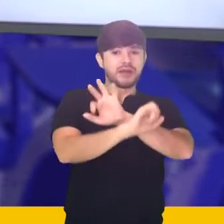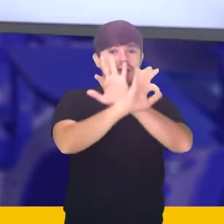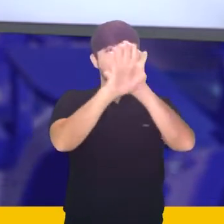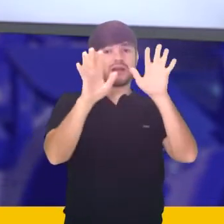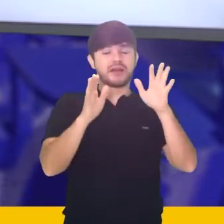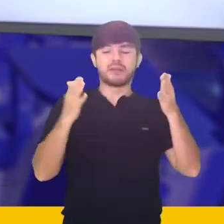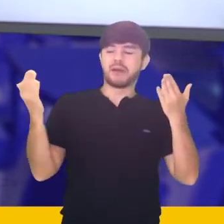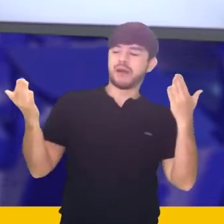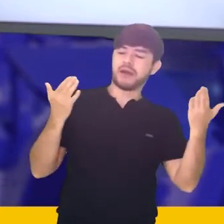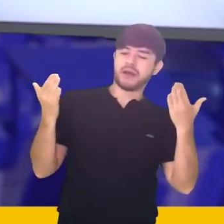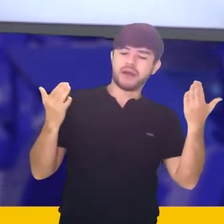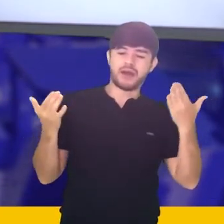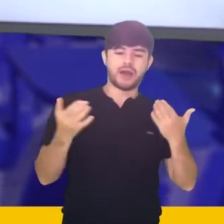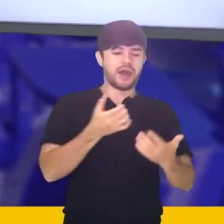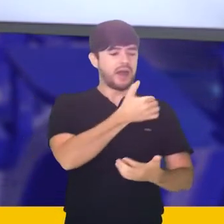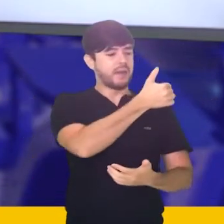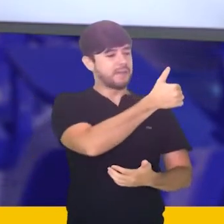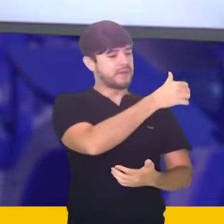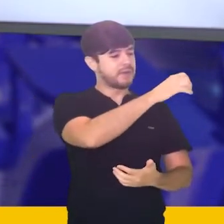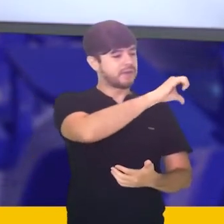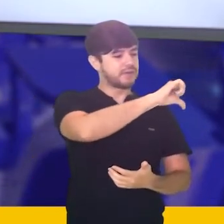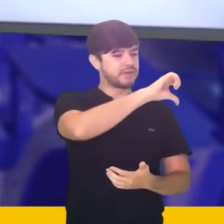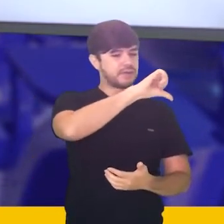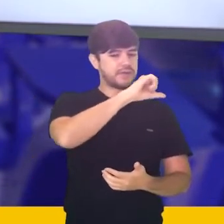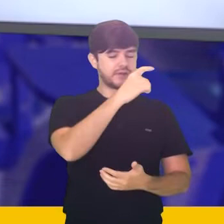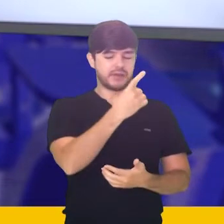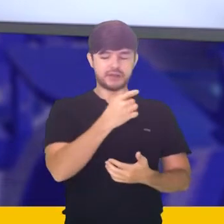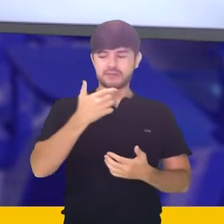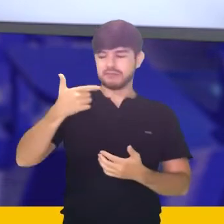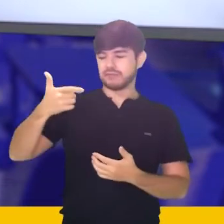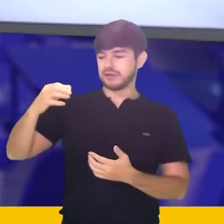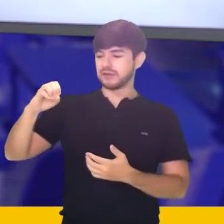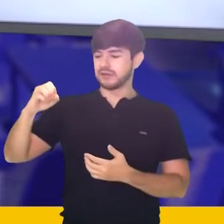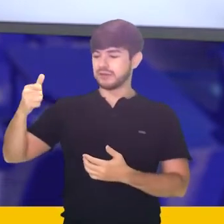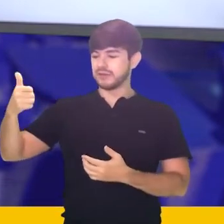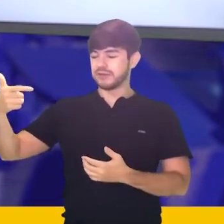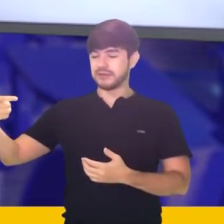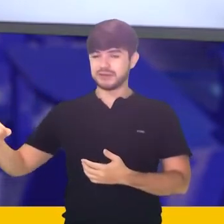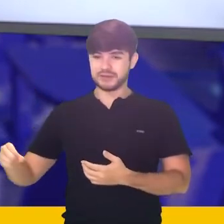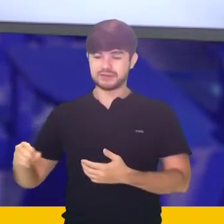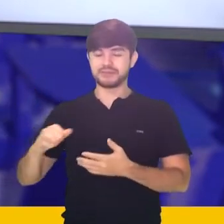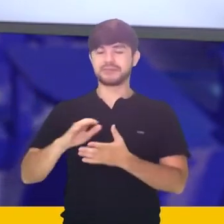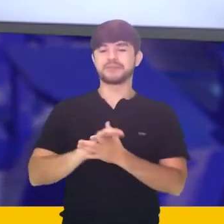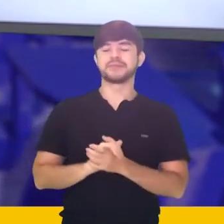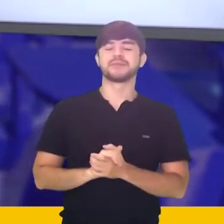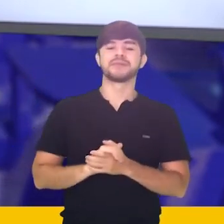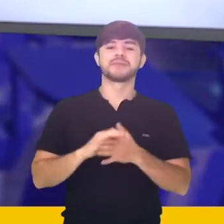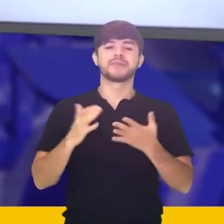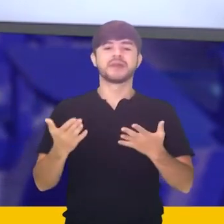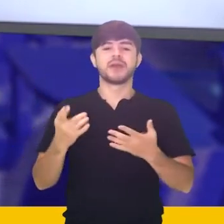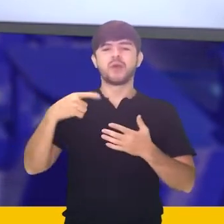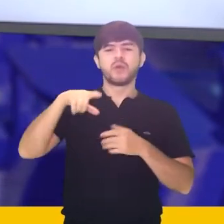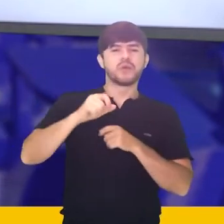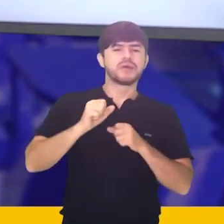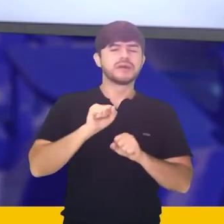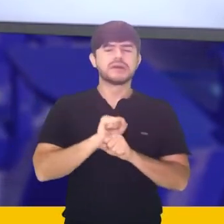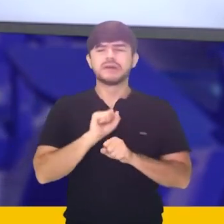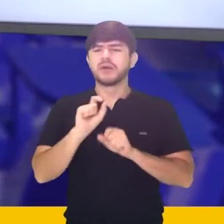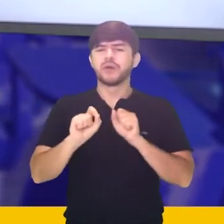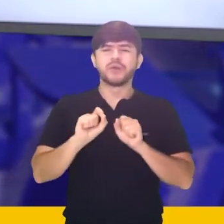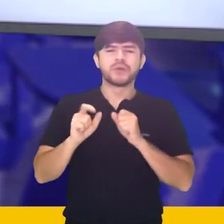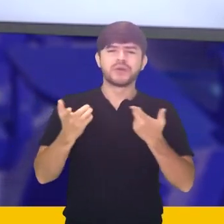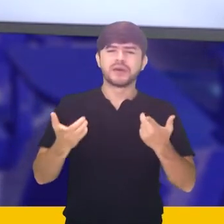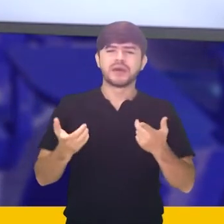De 91 e de 2010 e como a nossa vida está em termos de população no município. Então, o que se esperava que você, a